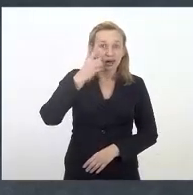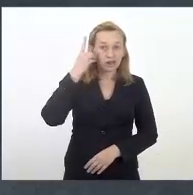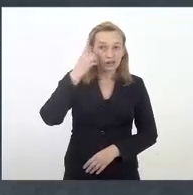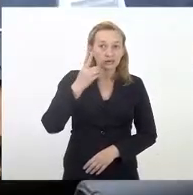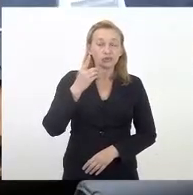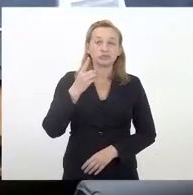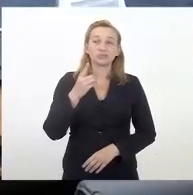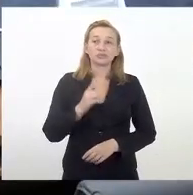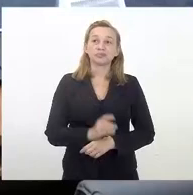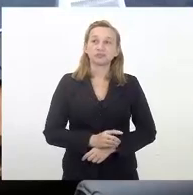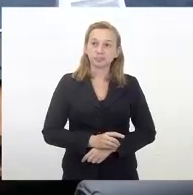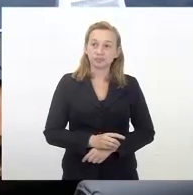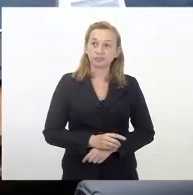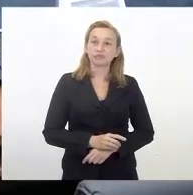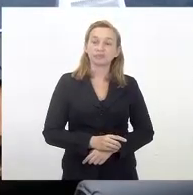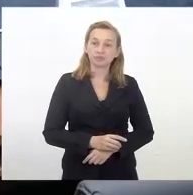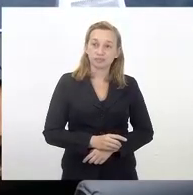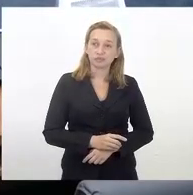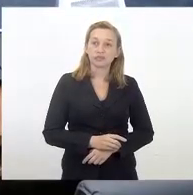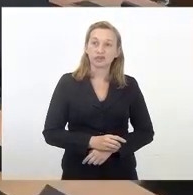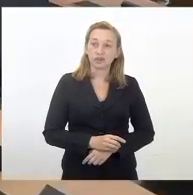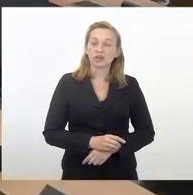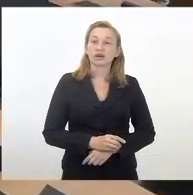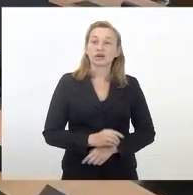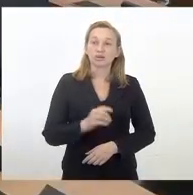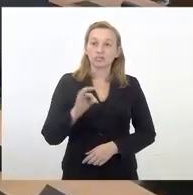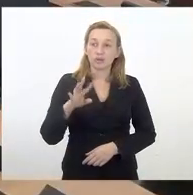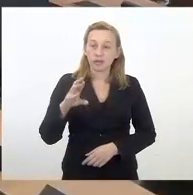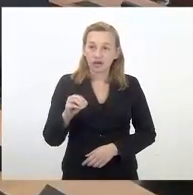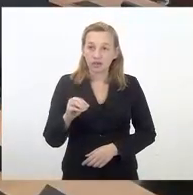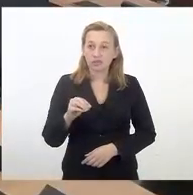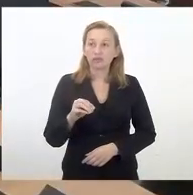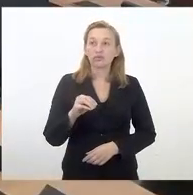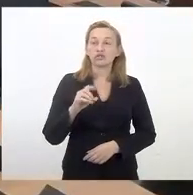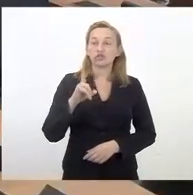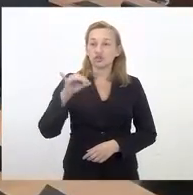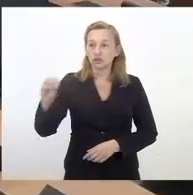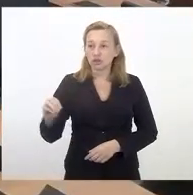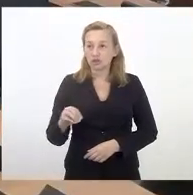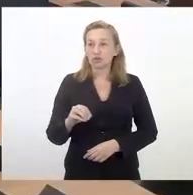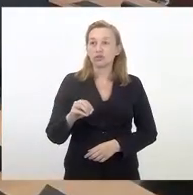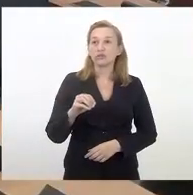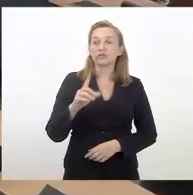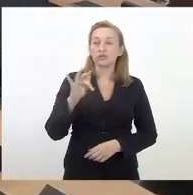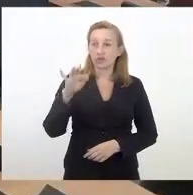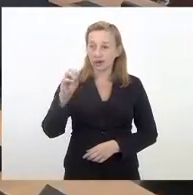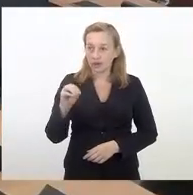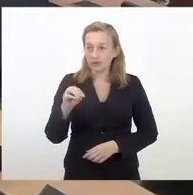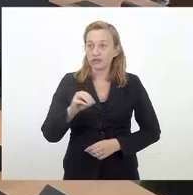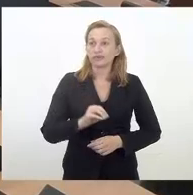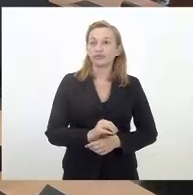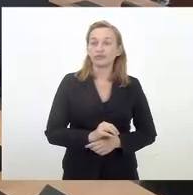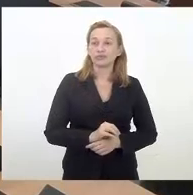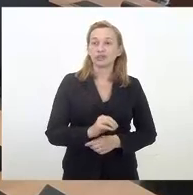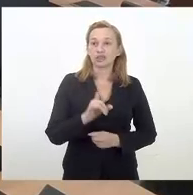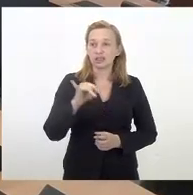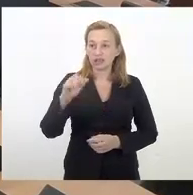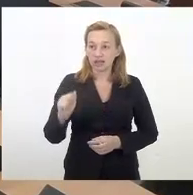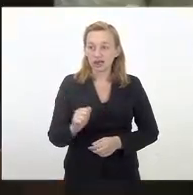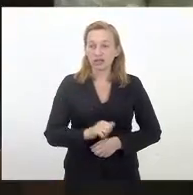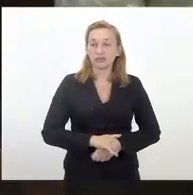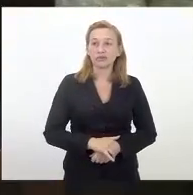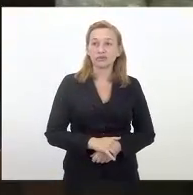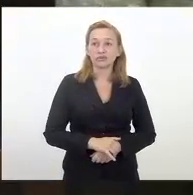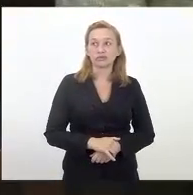ta pedindo o Deputado Samuel Malafaia valdekes Dionísio Lins Flávio Serafim Célia Adriana